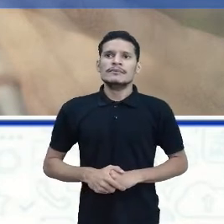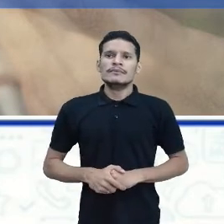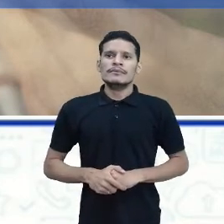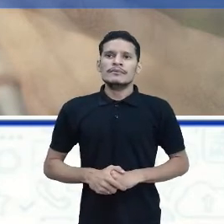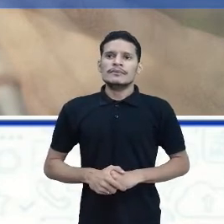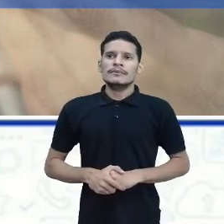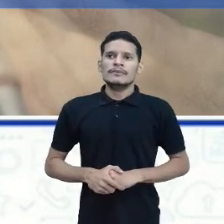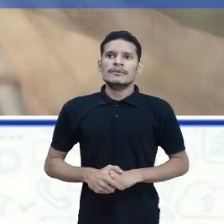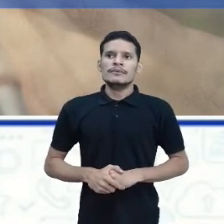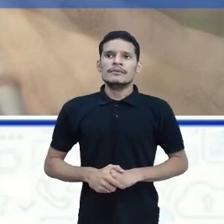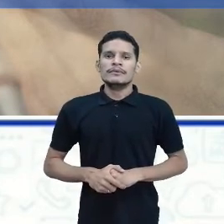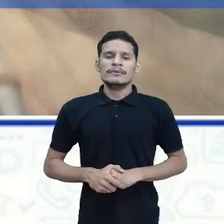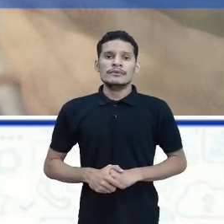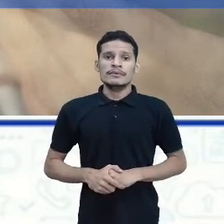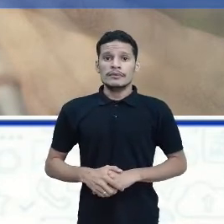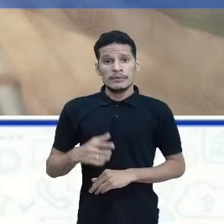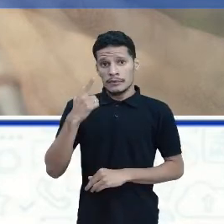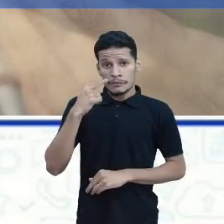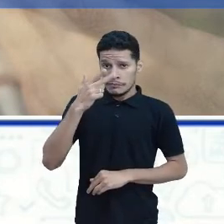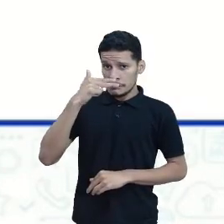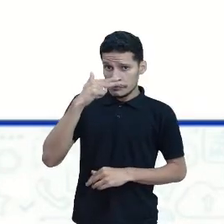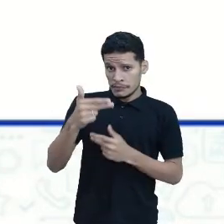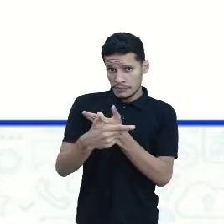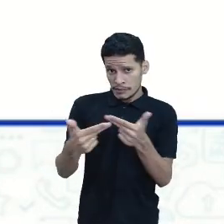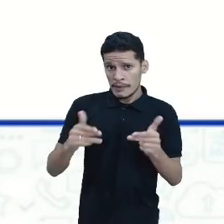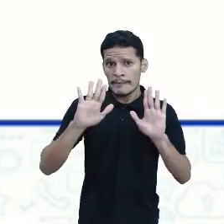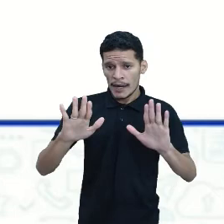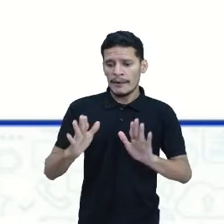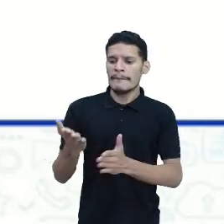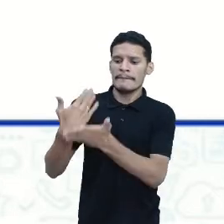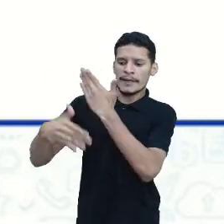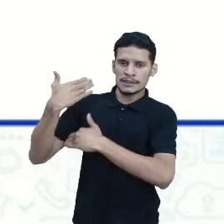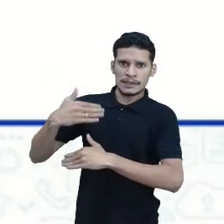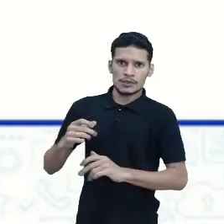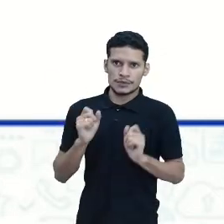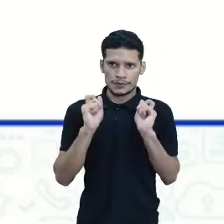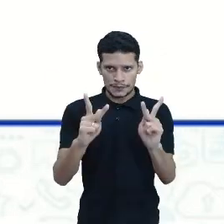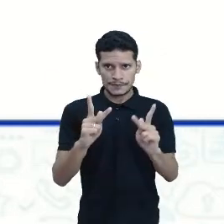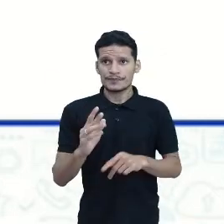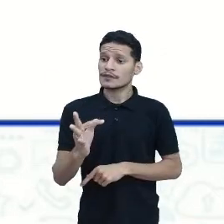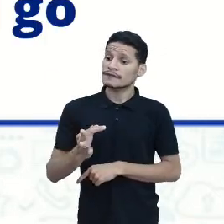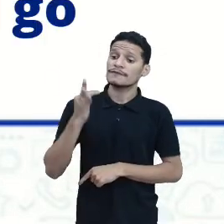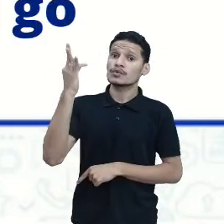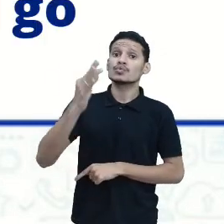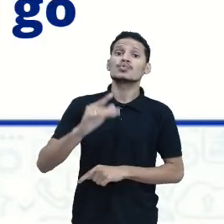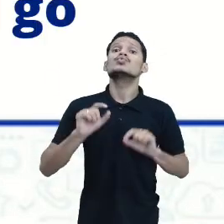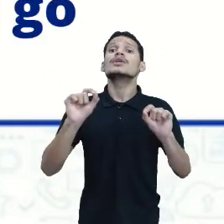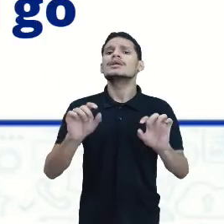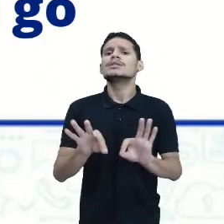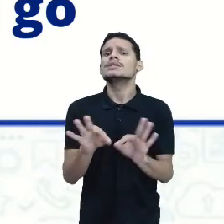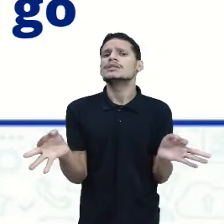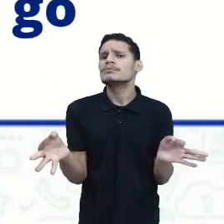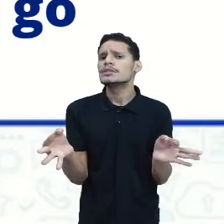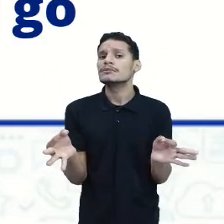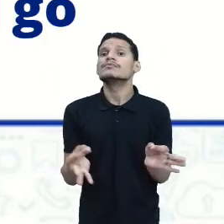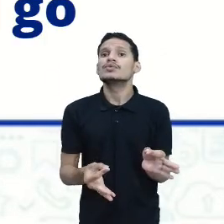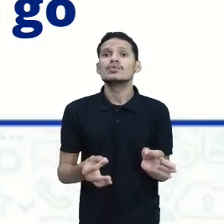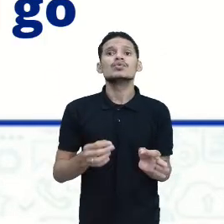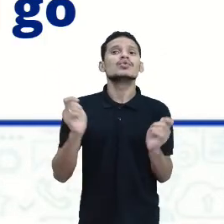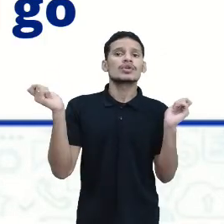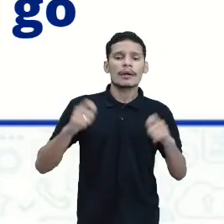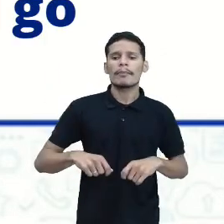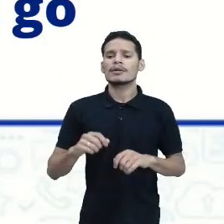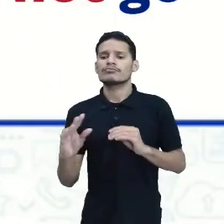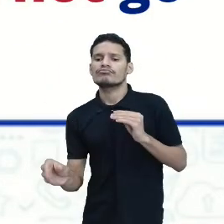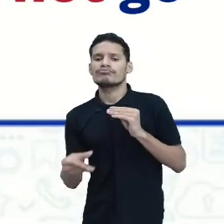didn't admire my attitudes. Mesma coisa, só que no passado. Beleza? Futuro, pessoal, é muito simples. Só é colocar o